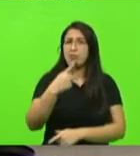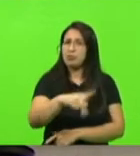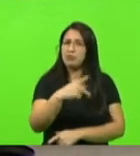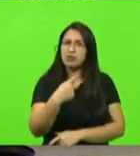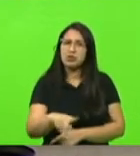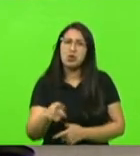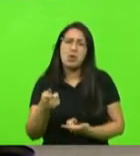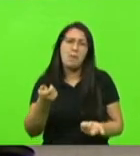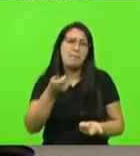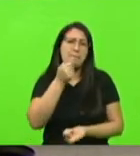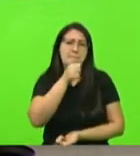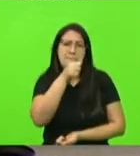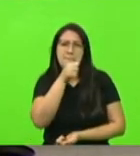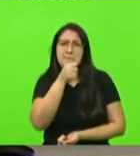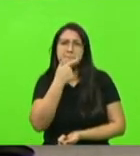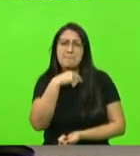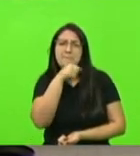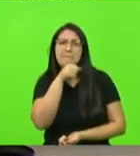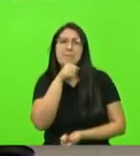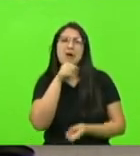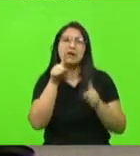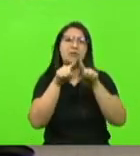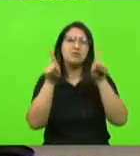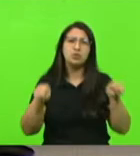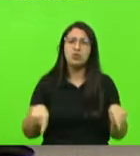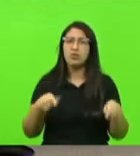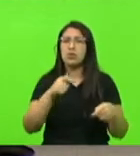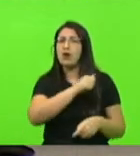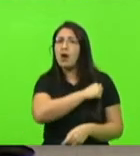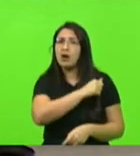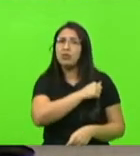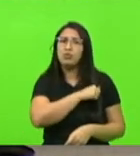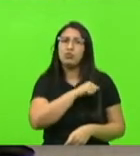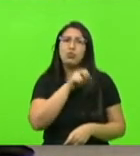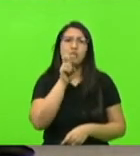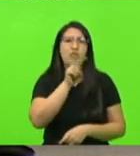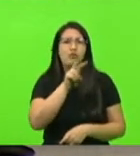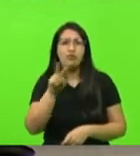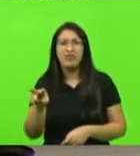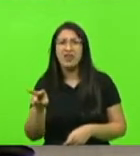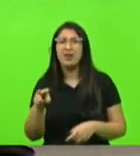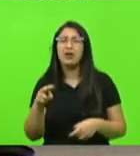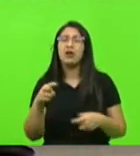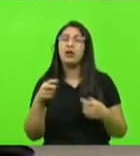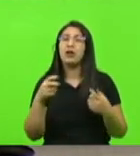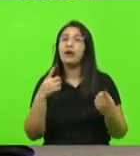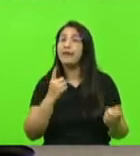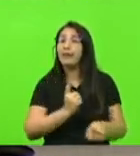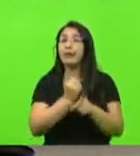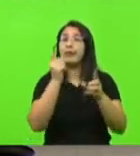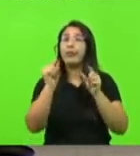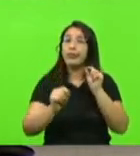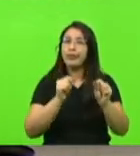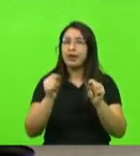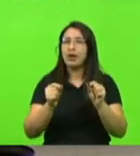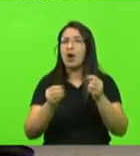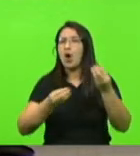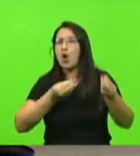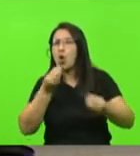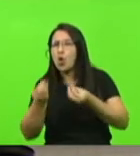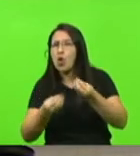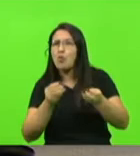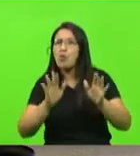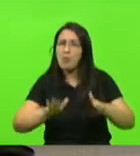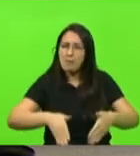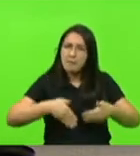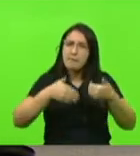pais, servidores e alunos, nós precisamos buscar, né, na verdadeira gestão da educação de